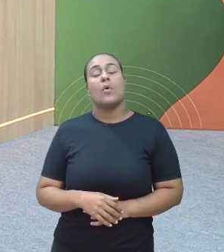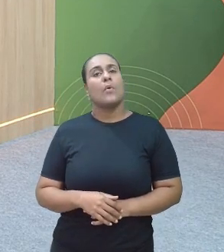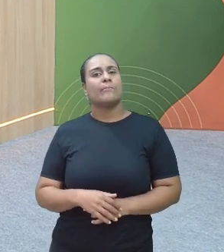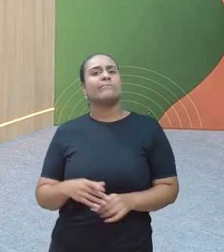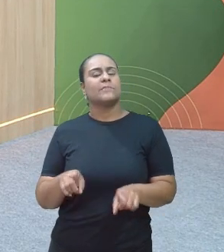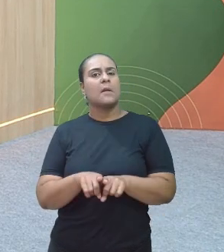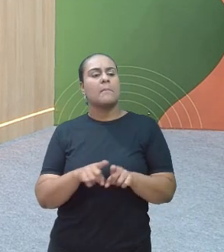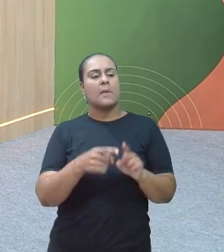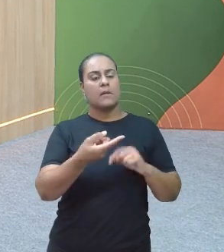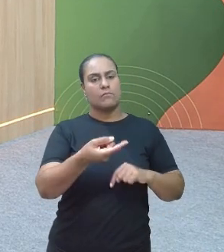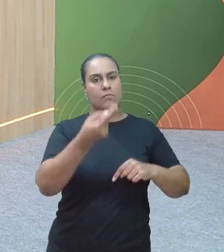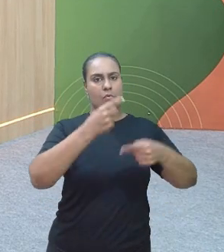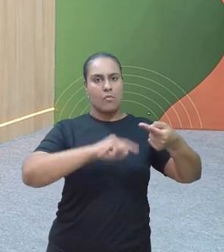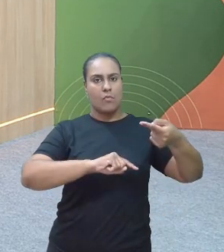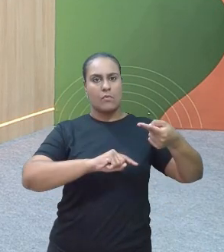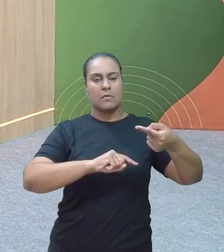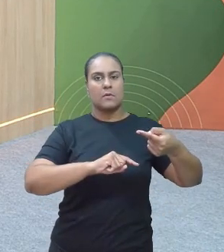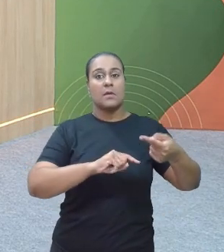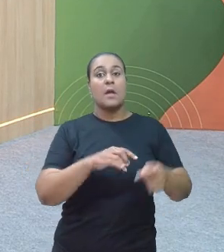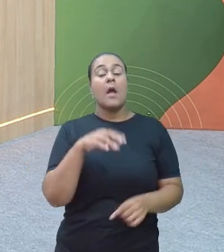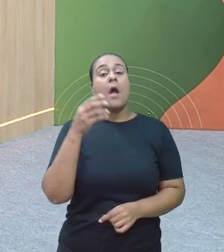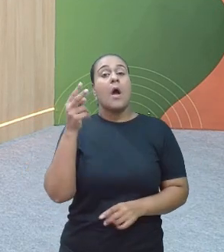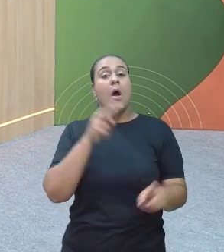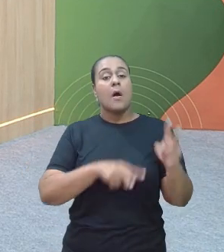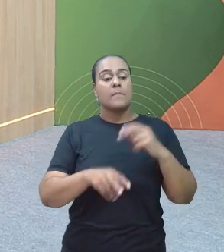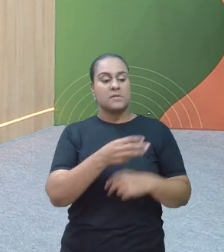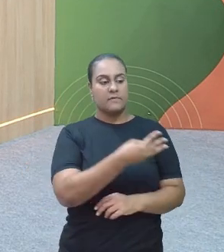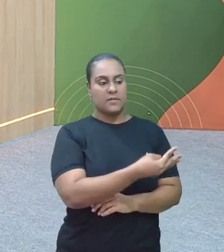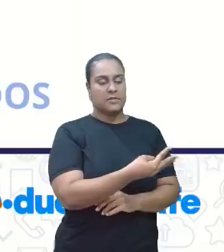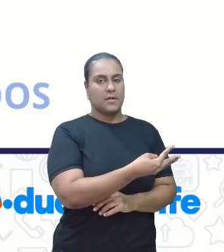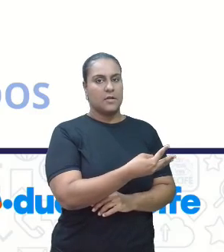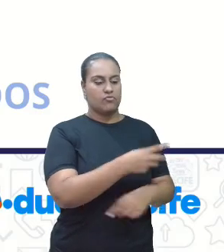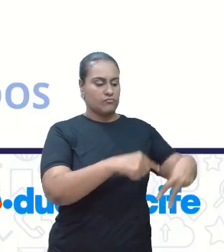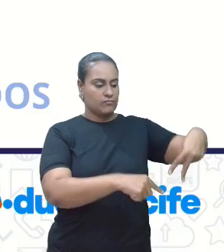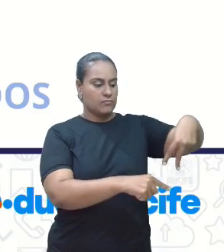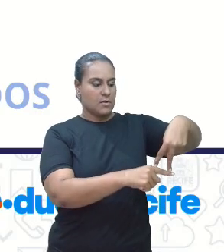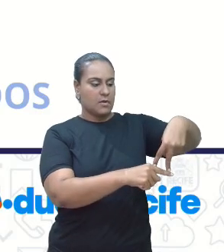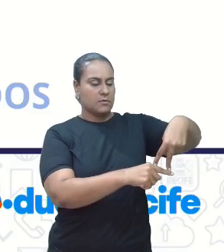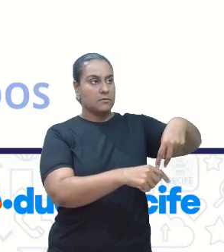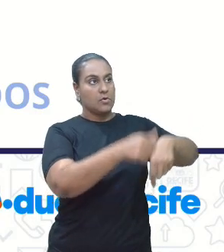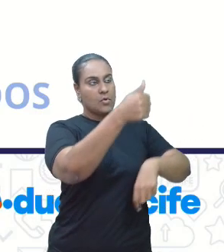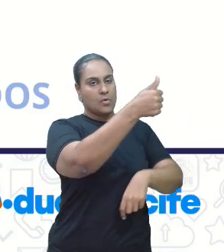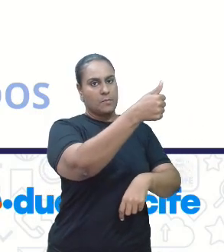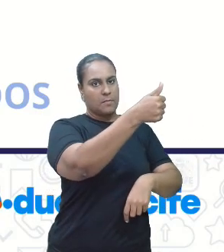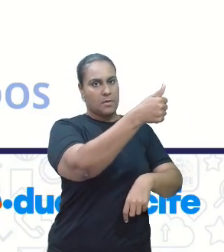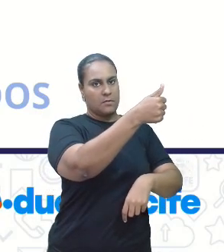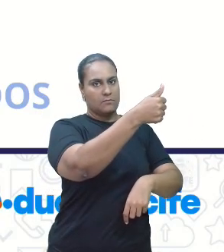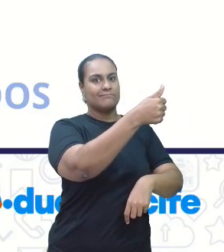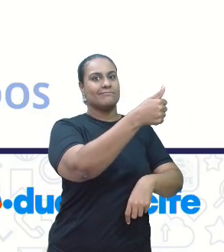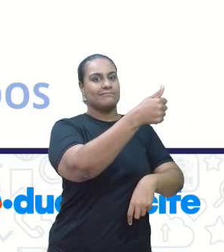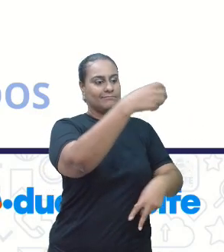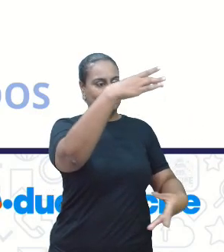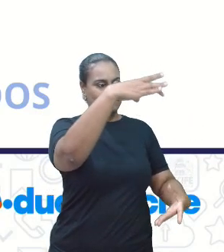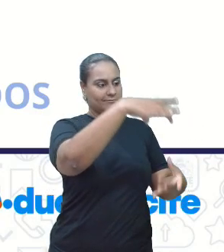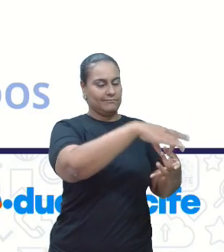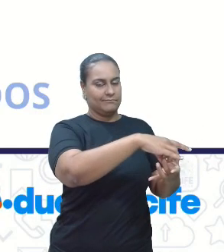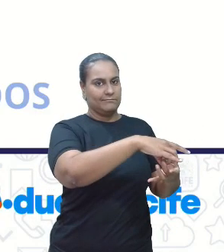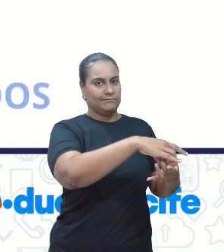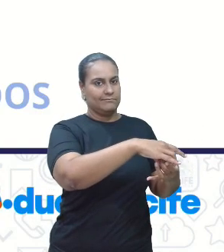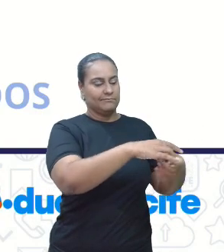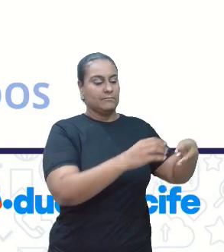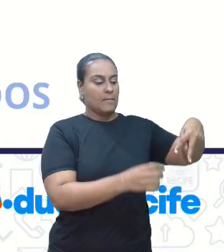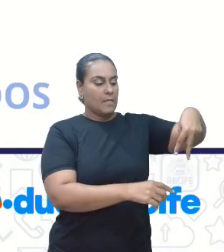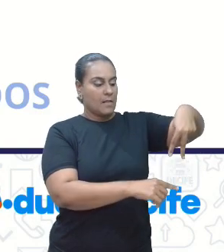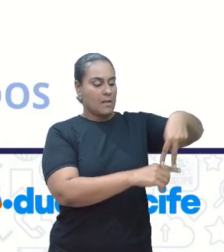fazer o contrário. Observe que o número 3 do número de lados e o número 1 da posição, a relação pode ser